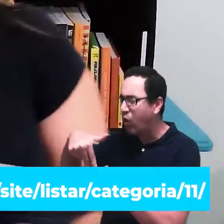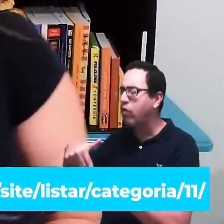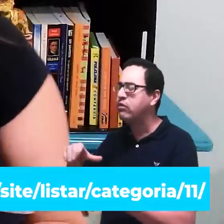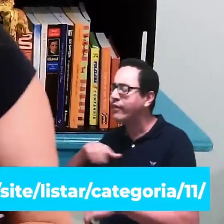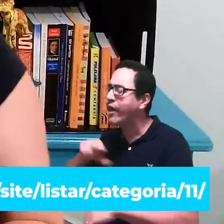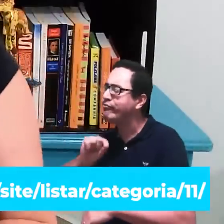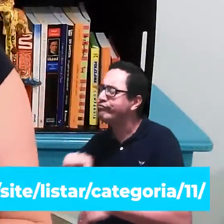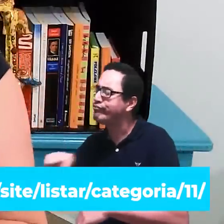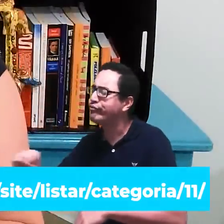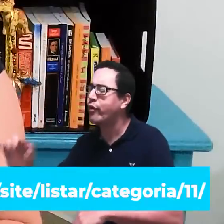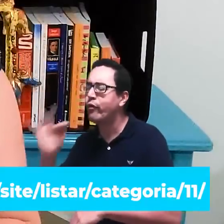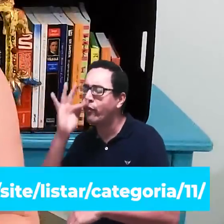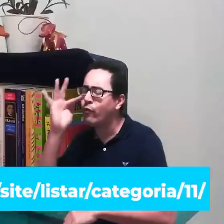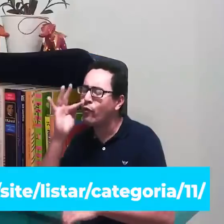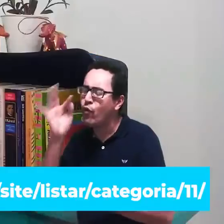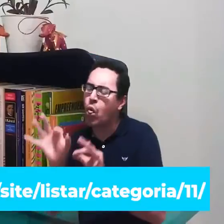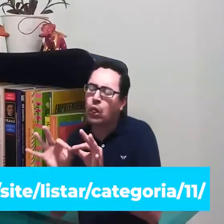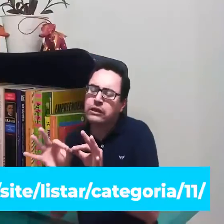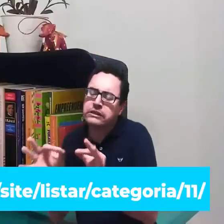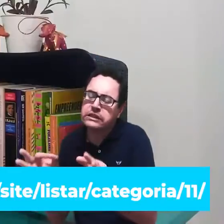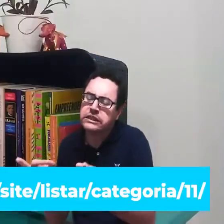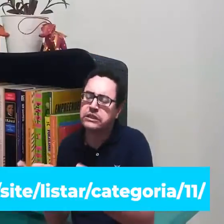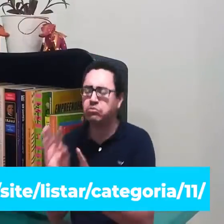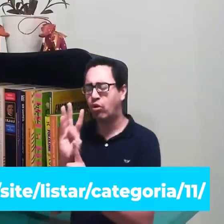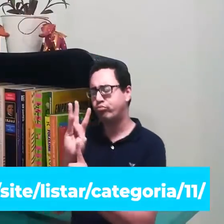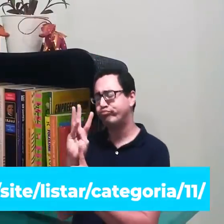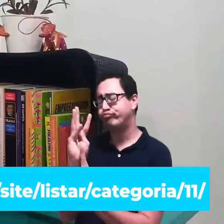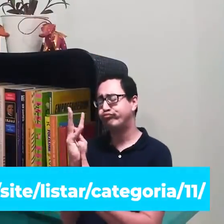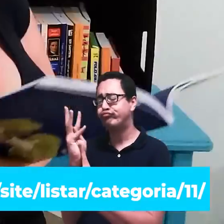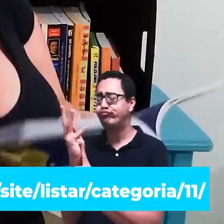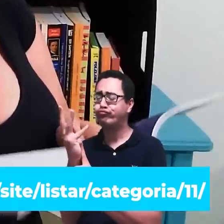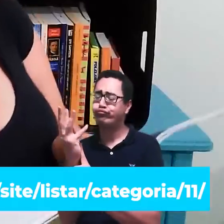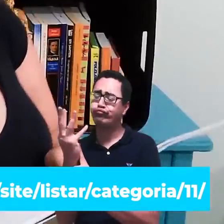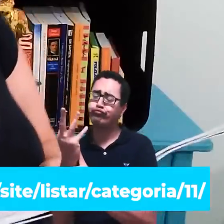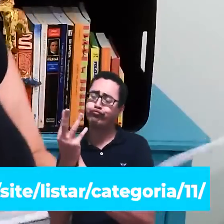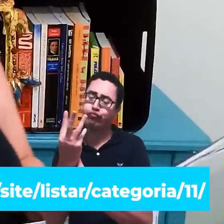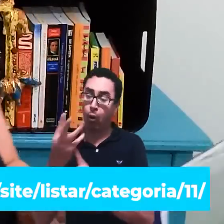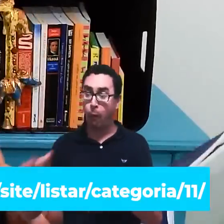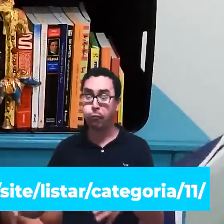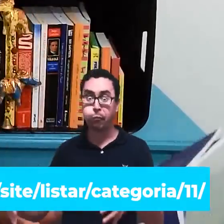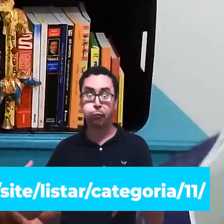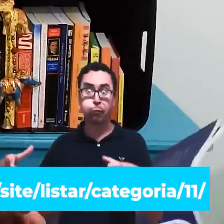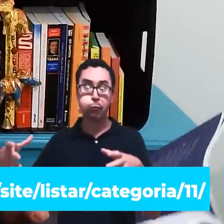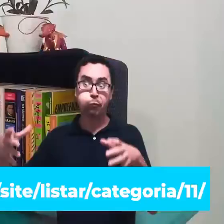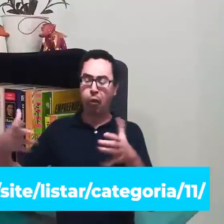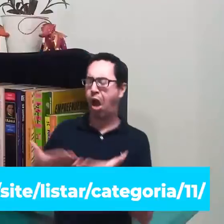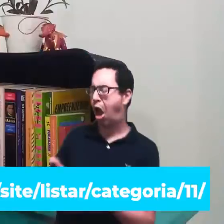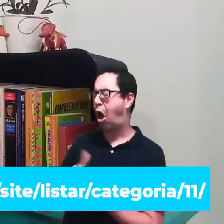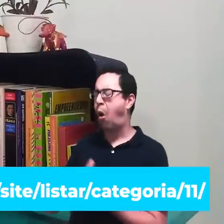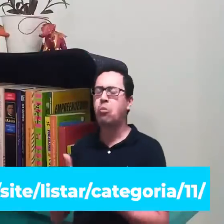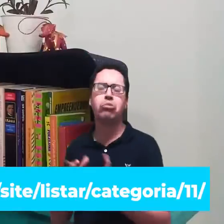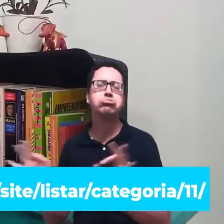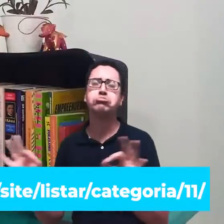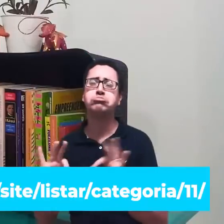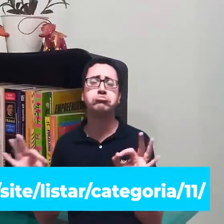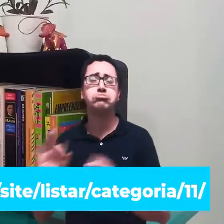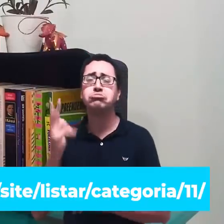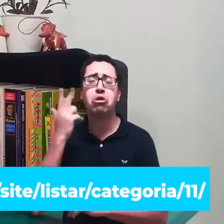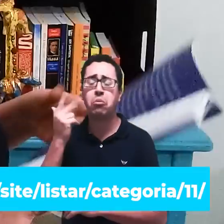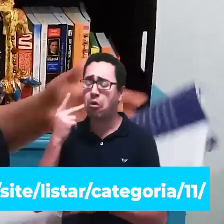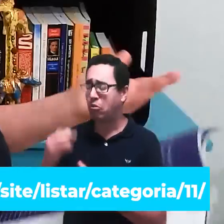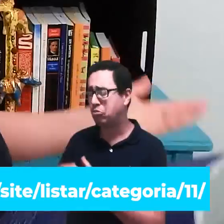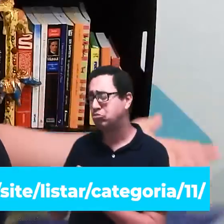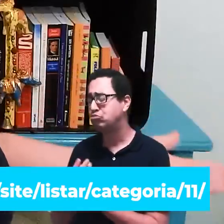uma só fileira de pétalas, que não ocupavam espaço nem incomodavam ninguém. Desabrochavam de